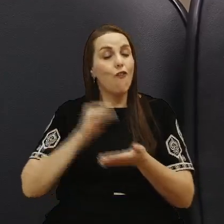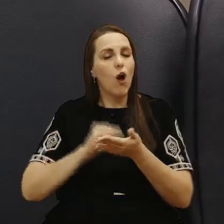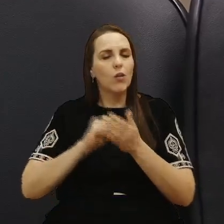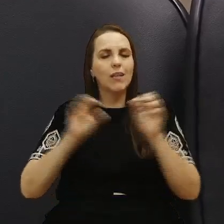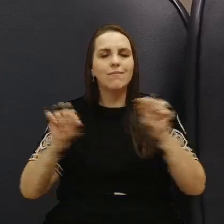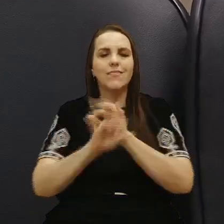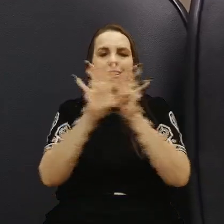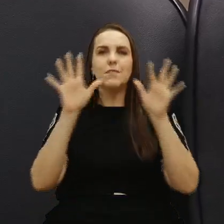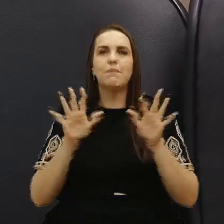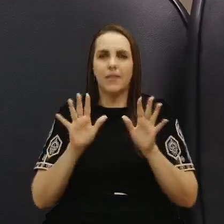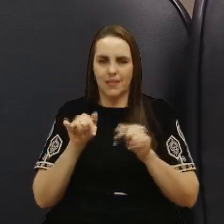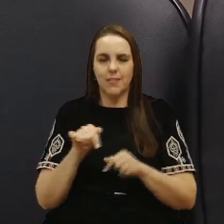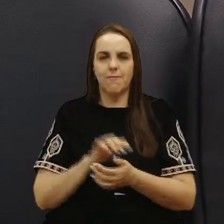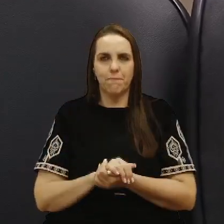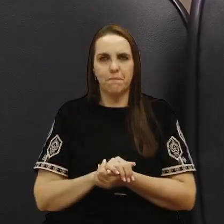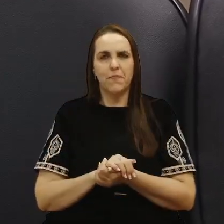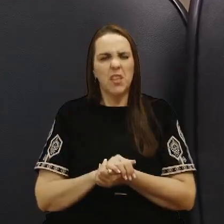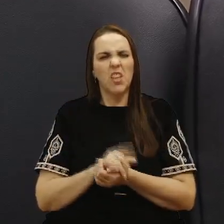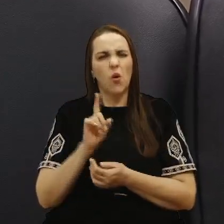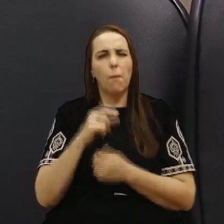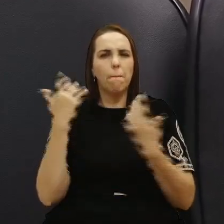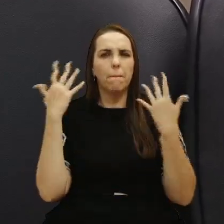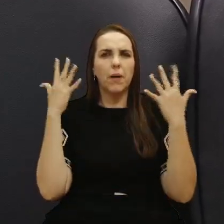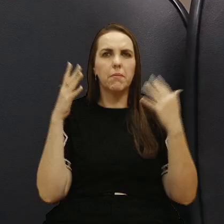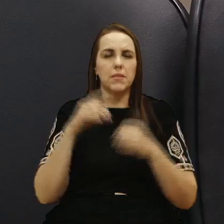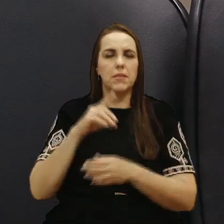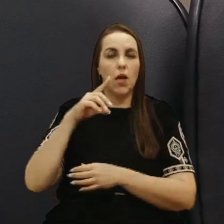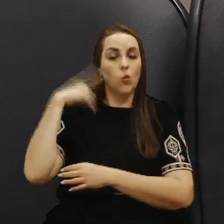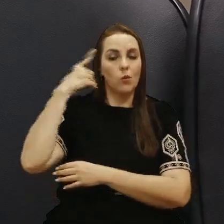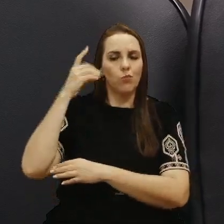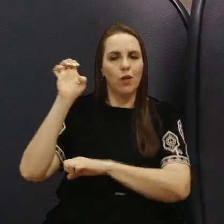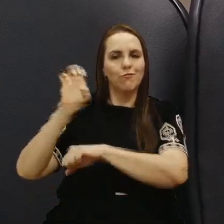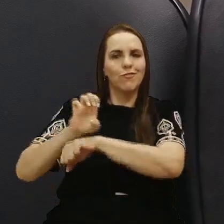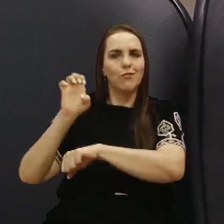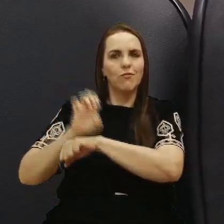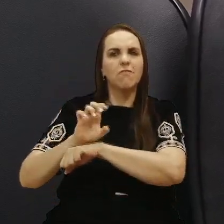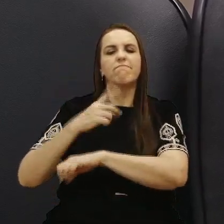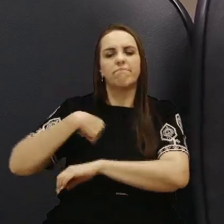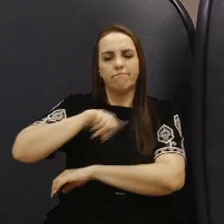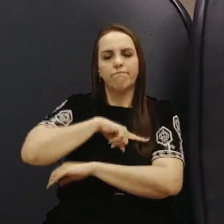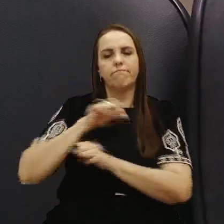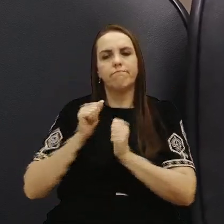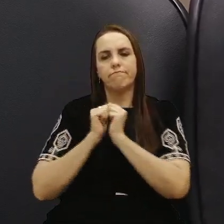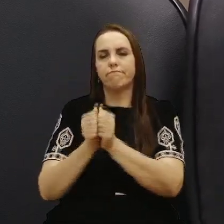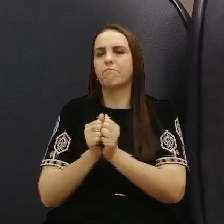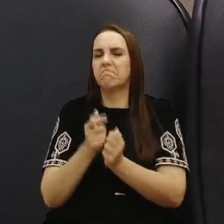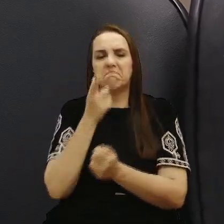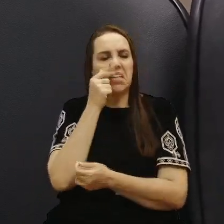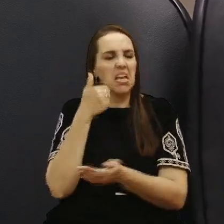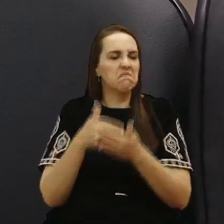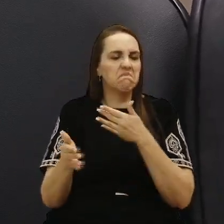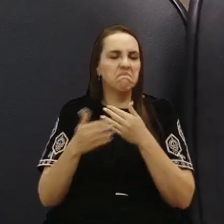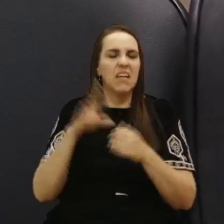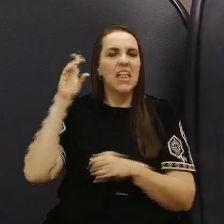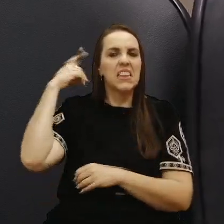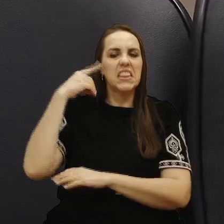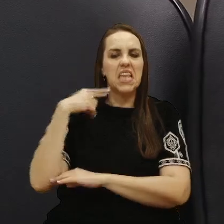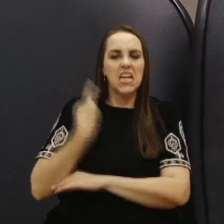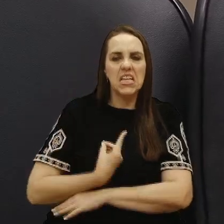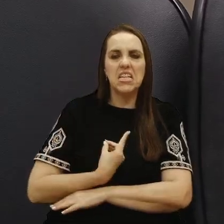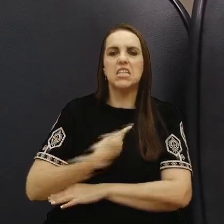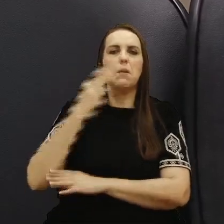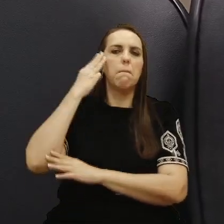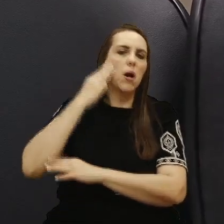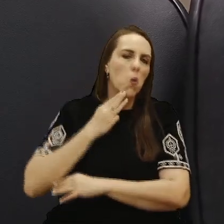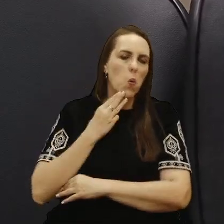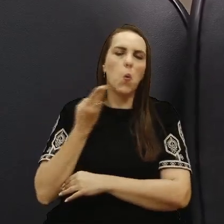nessa parte, tá? Então, parabenizar o deputado estadual e dizer que a gente está junto, aliado, não interessa se é a Denise Pessoa, se é o Marcon, se é o deputado estadual